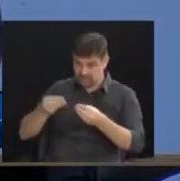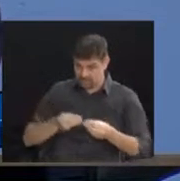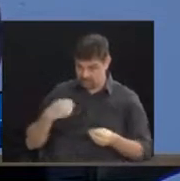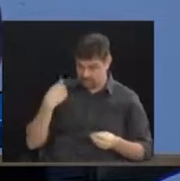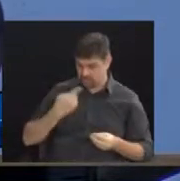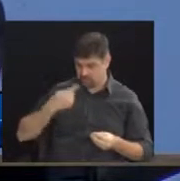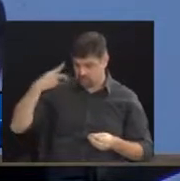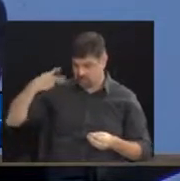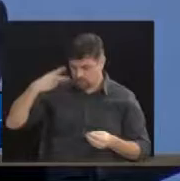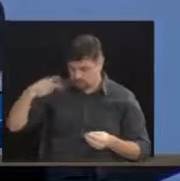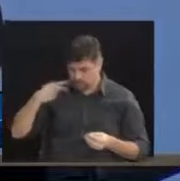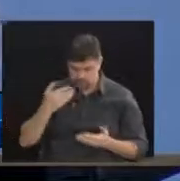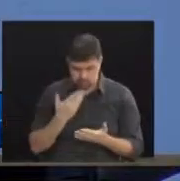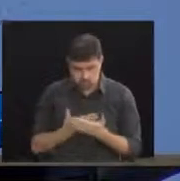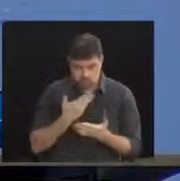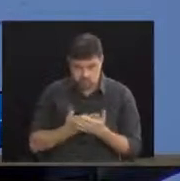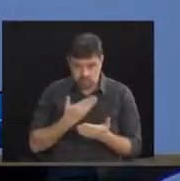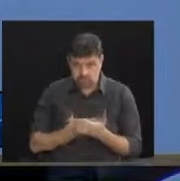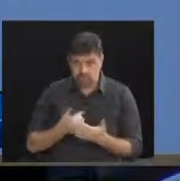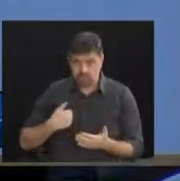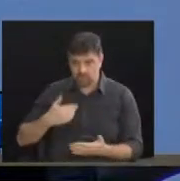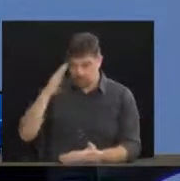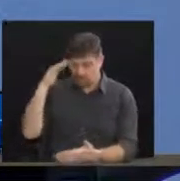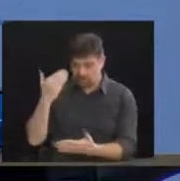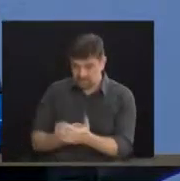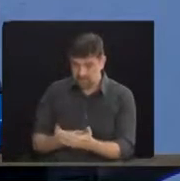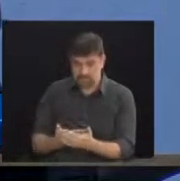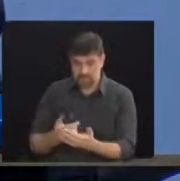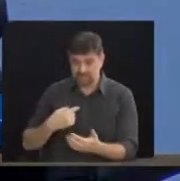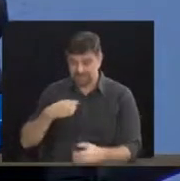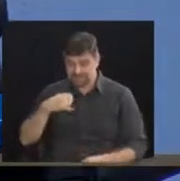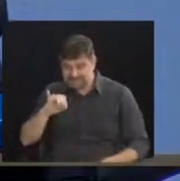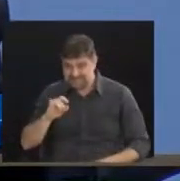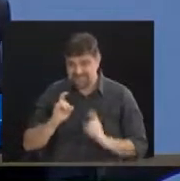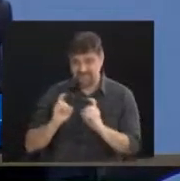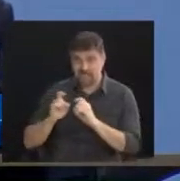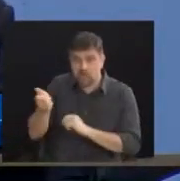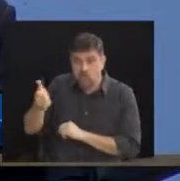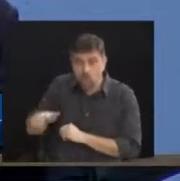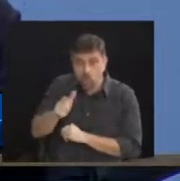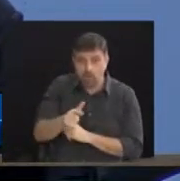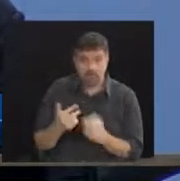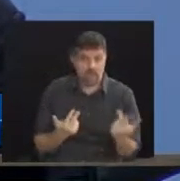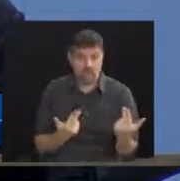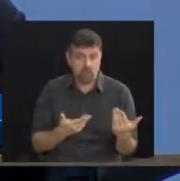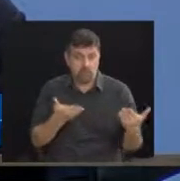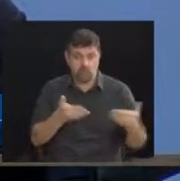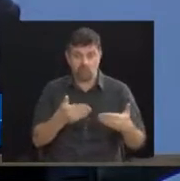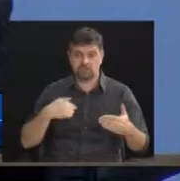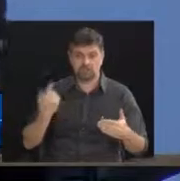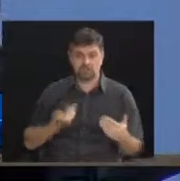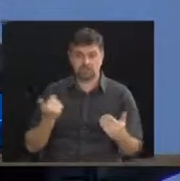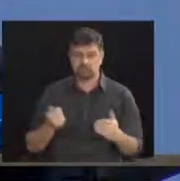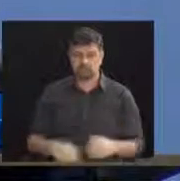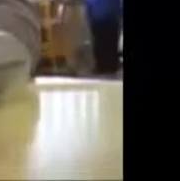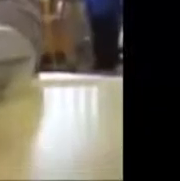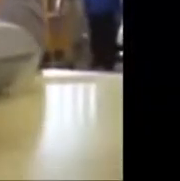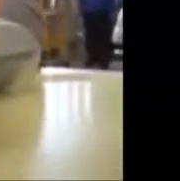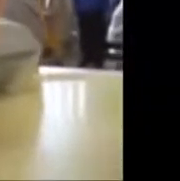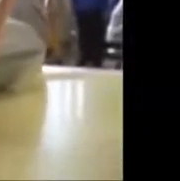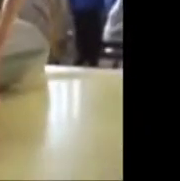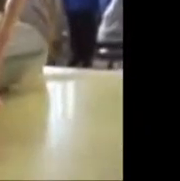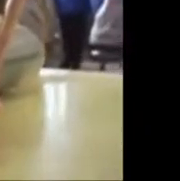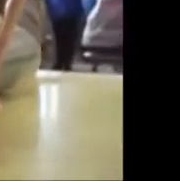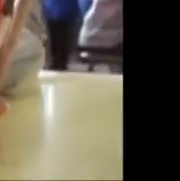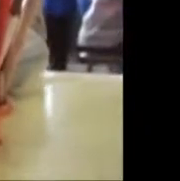seguir esses mesmos passos de hoje à tarde, nós vamos ter uma discussão em alto nível, que a população espera.